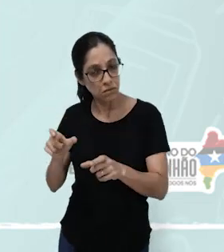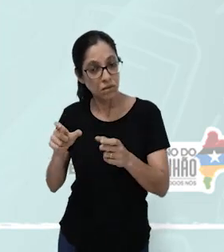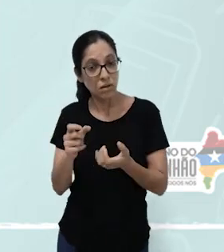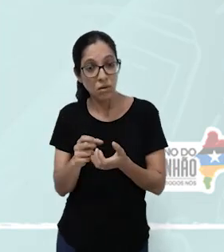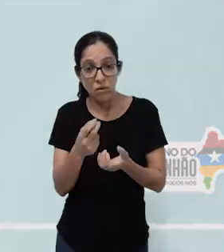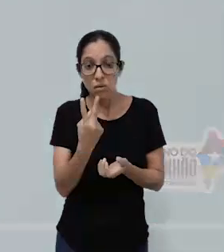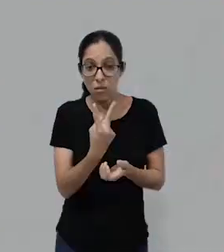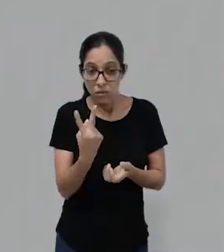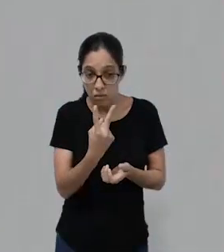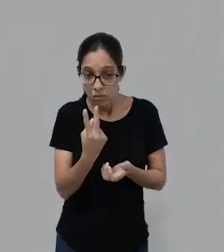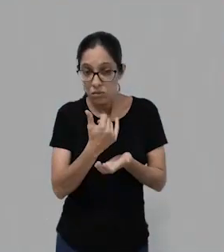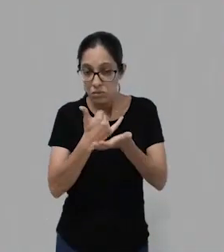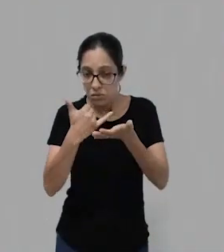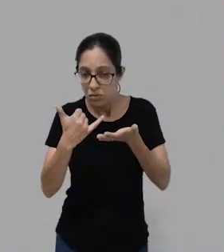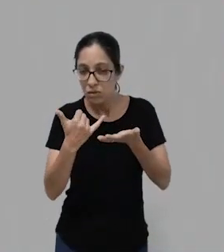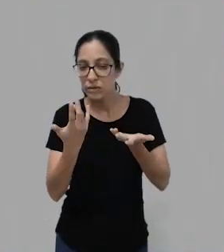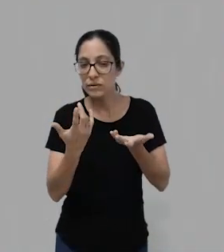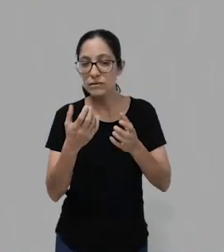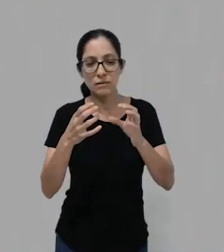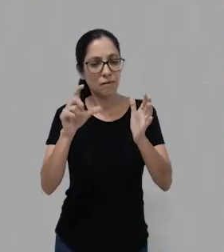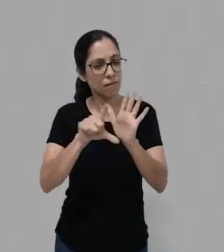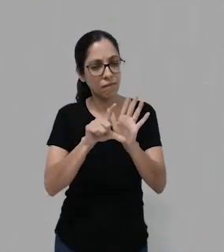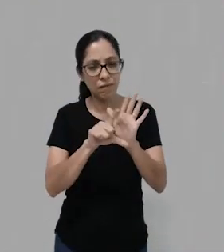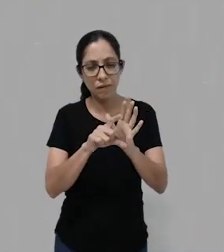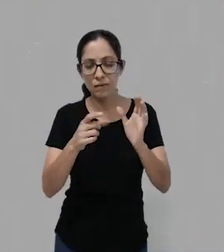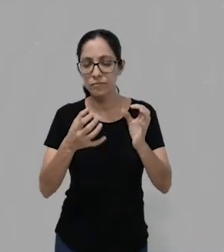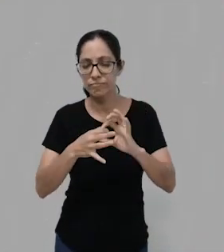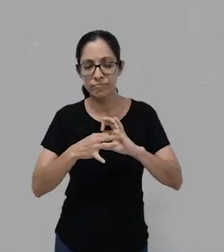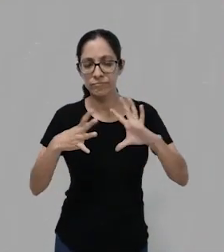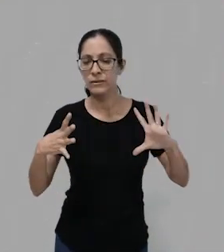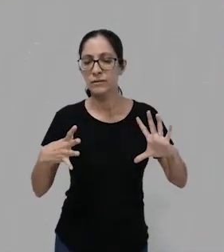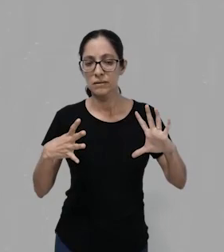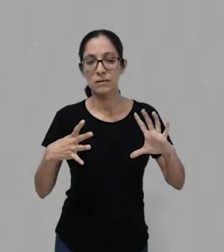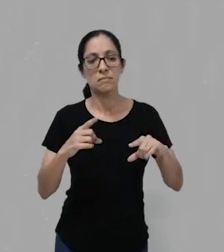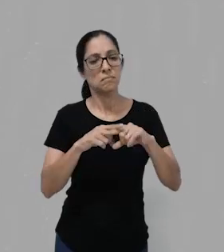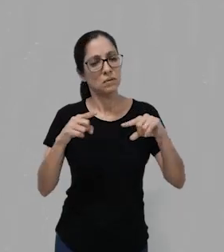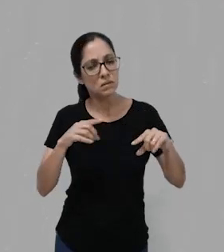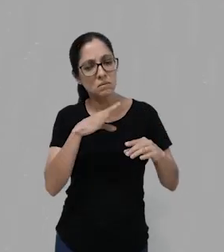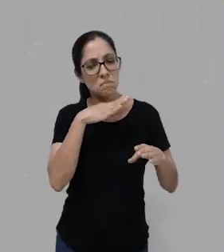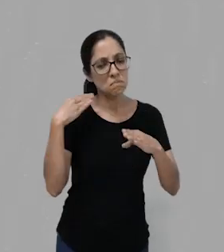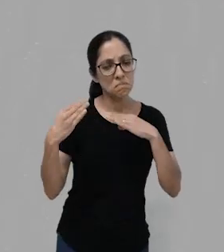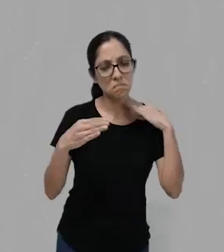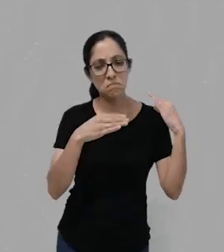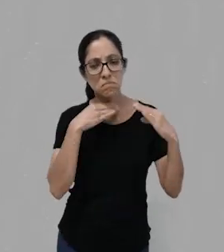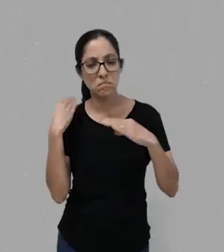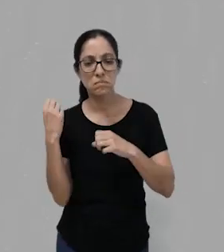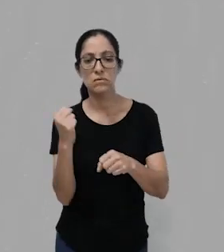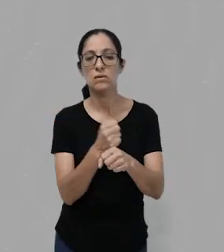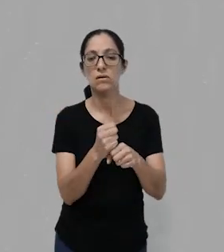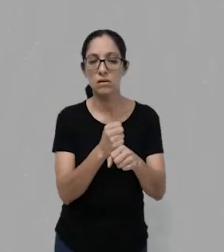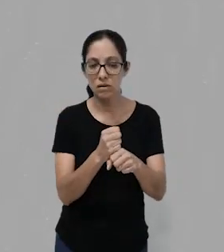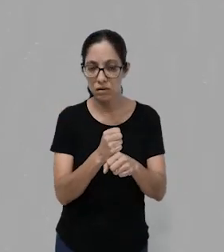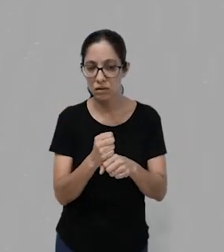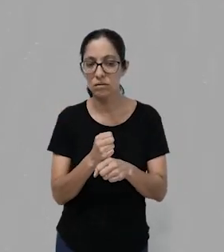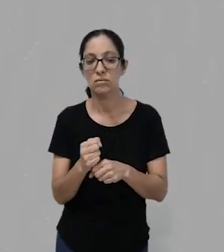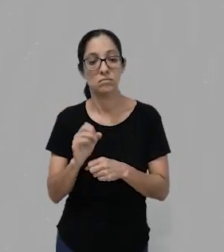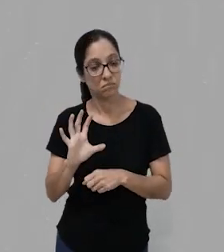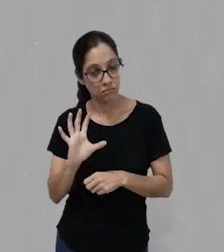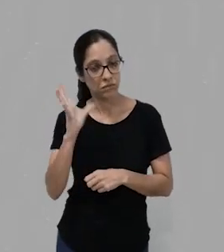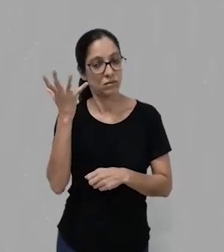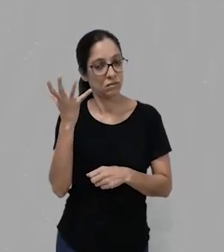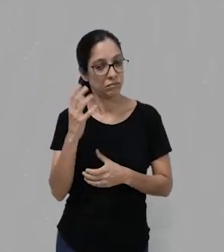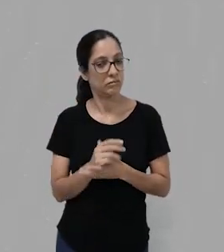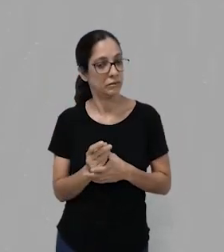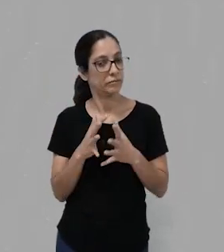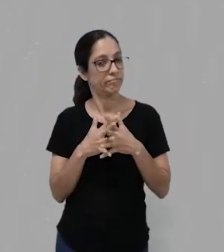que ocasionam aí, que causam aí 7 milhões e meio de mortes por ano. Esses dois produtos, essas duas drogas, o que é